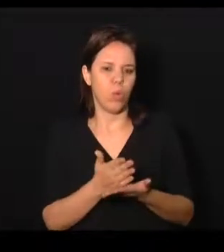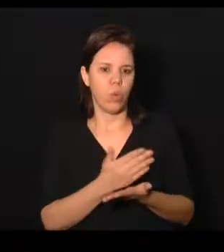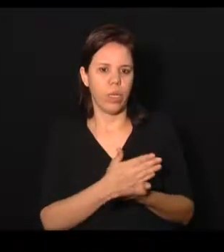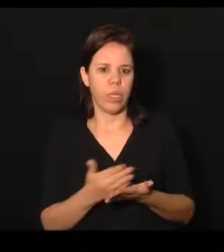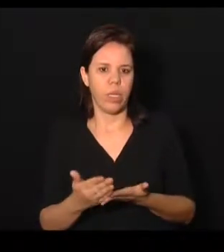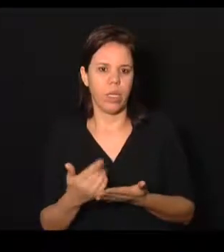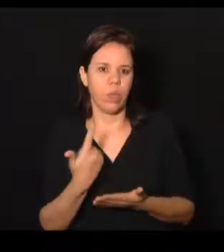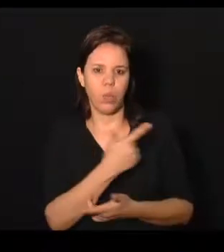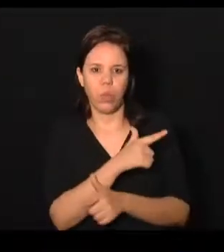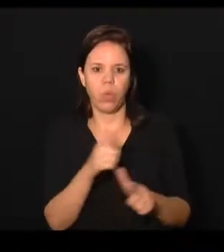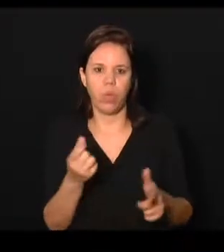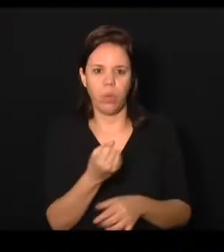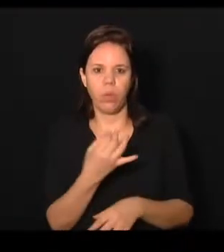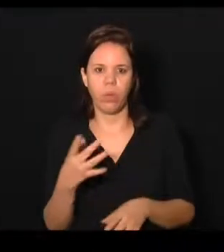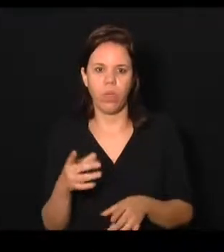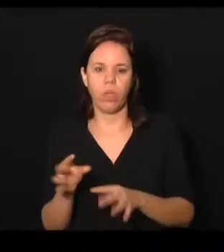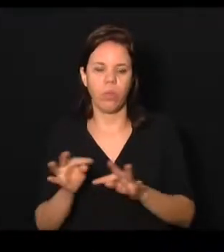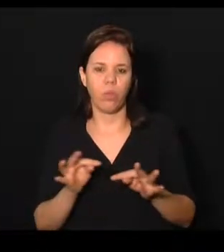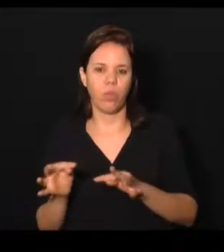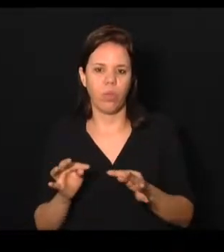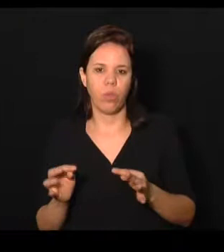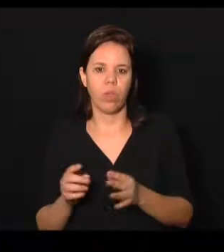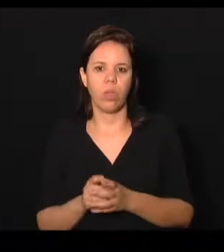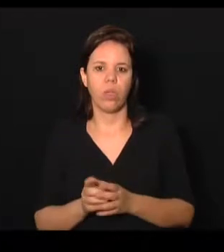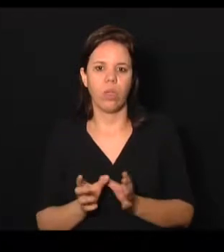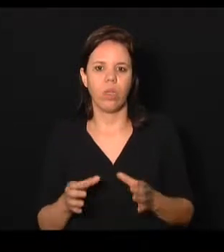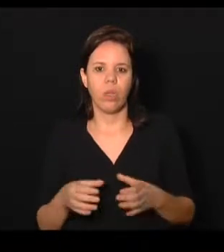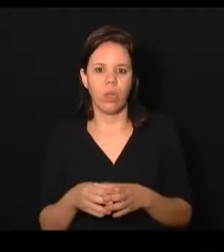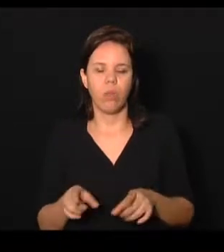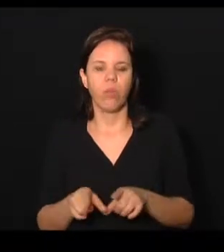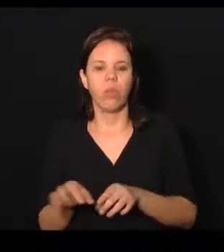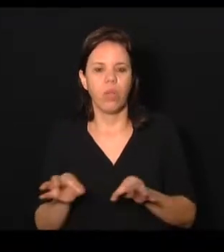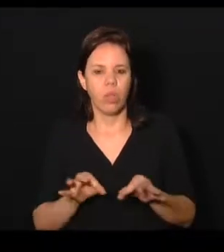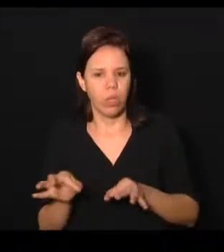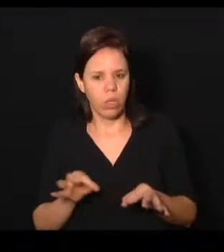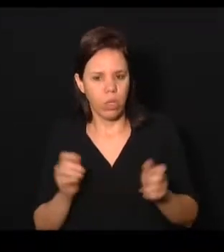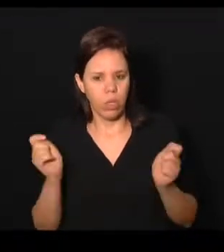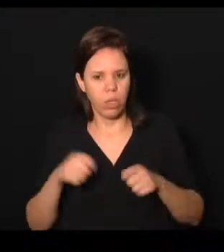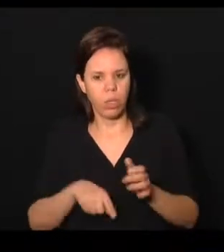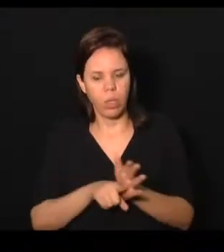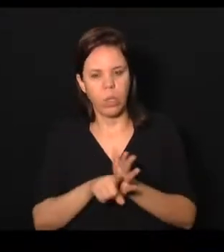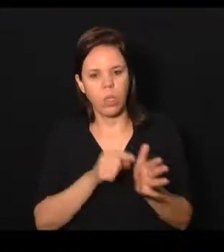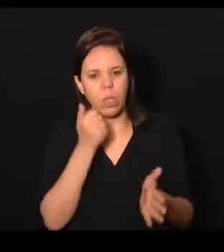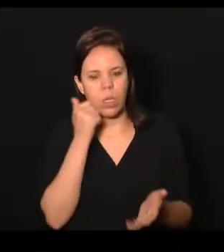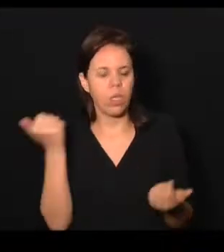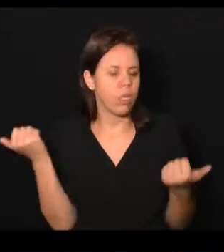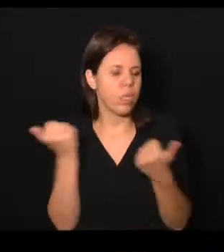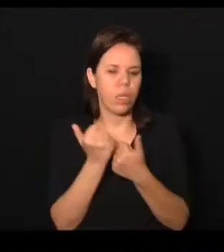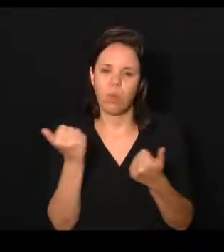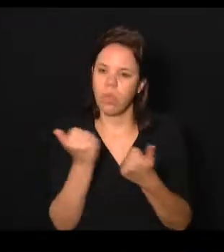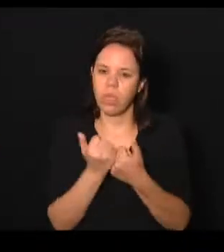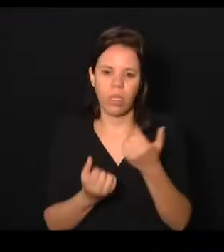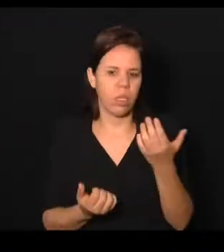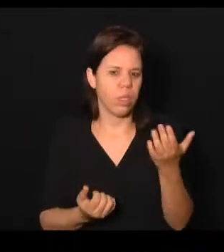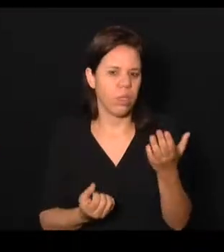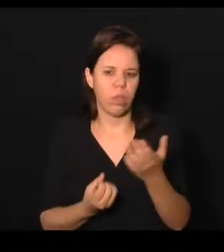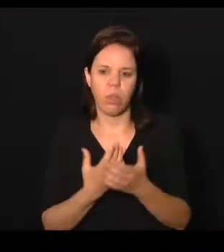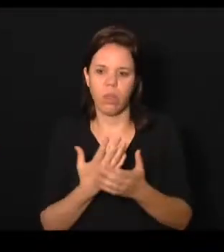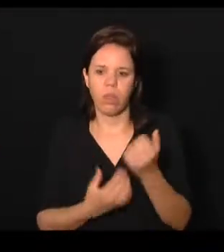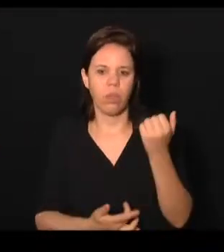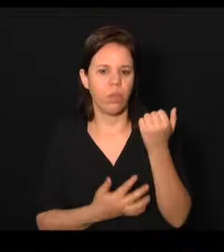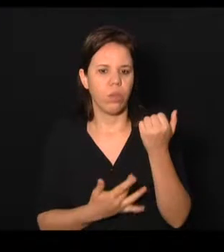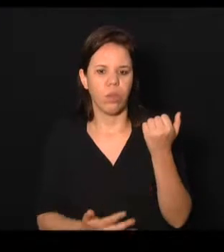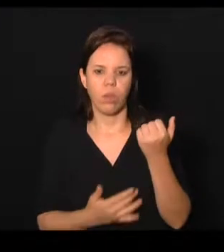em laboratório ou por outros meios científicos capazes de substituir o sangue em sua